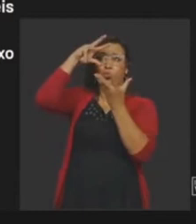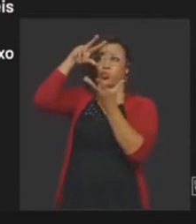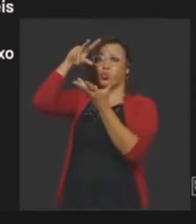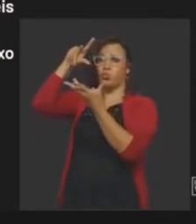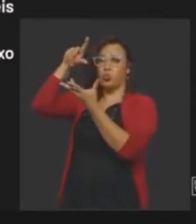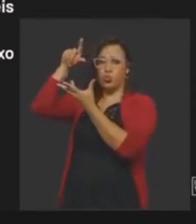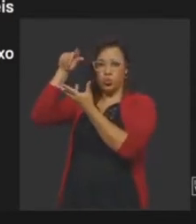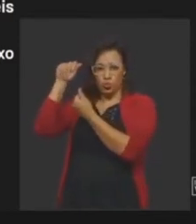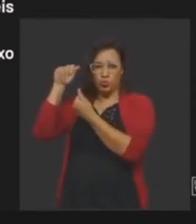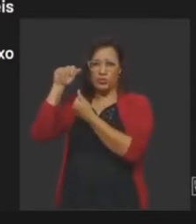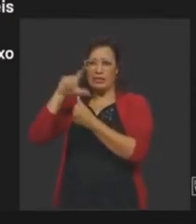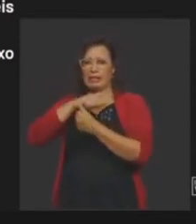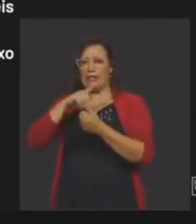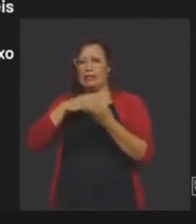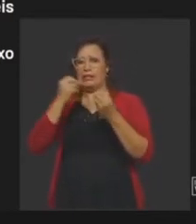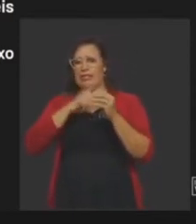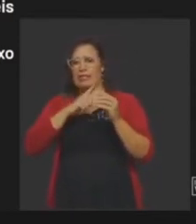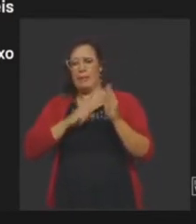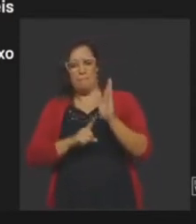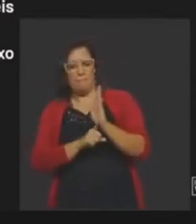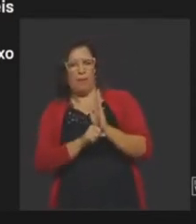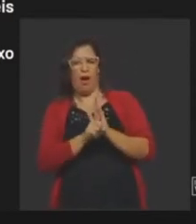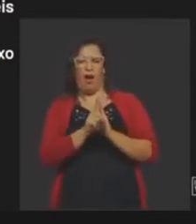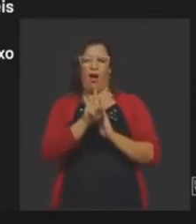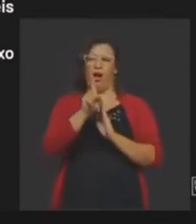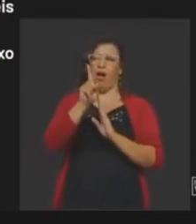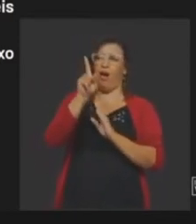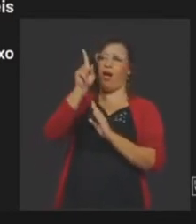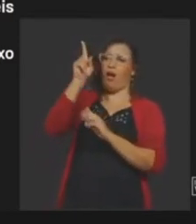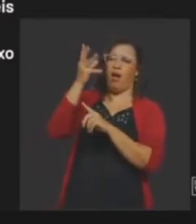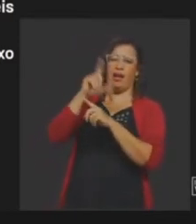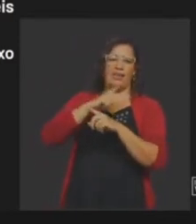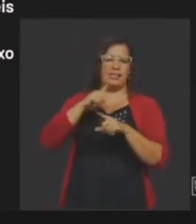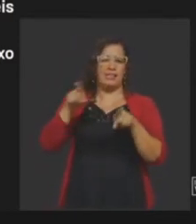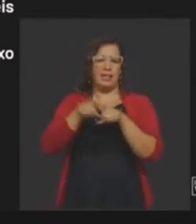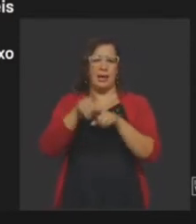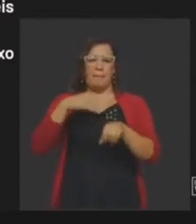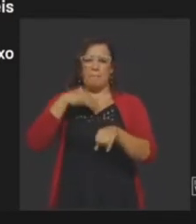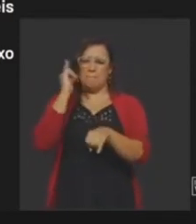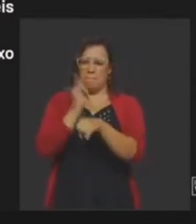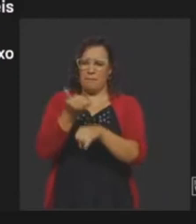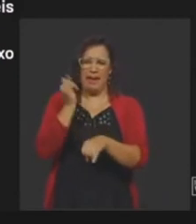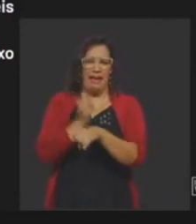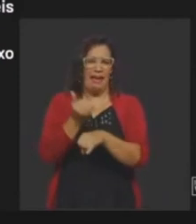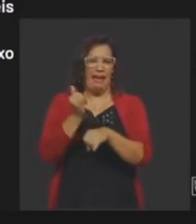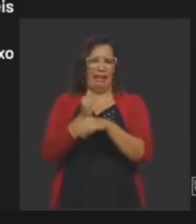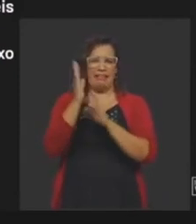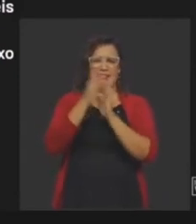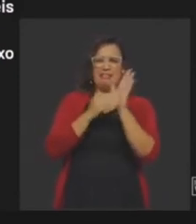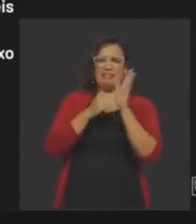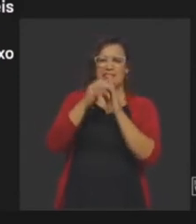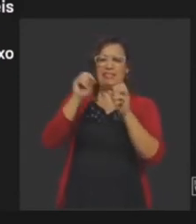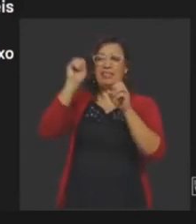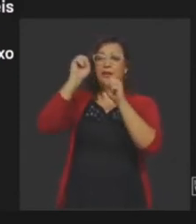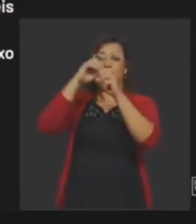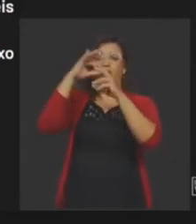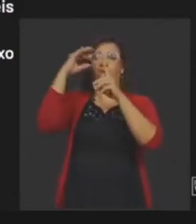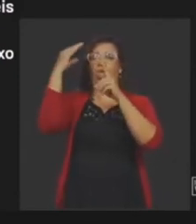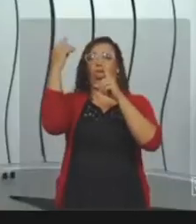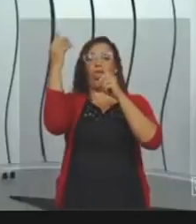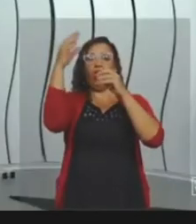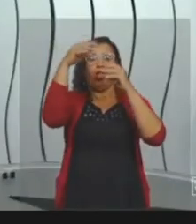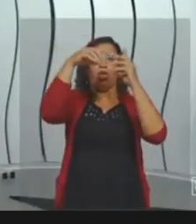de restos de foguetes, de satélites, peças metálicas, lascas de tintas, tudo circulando no planeta